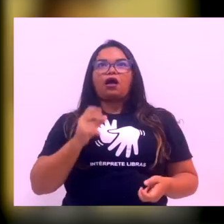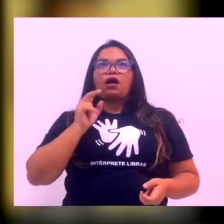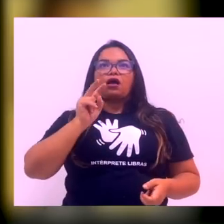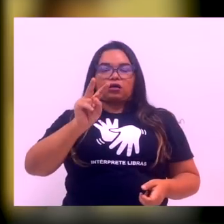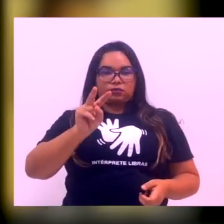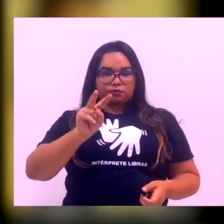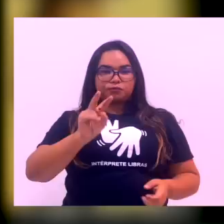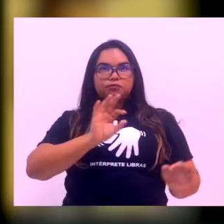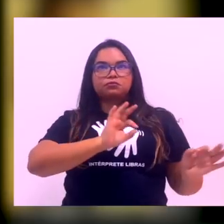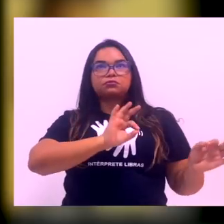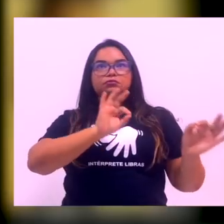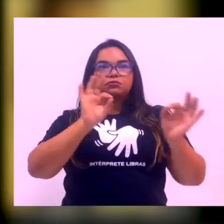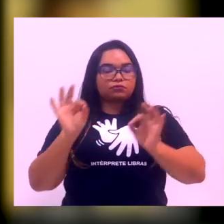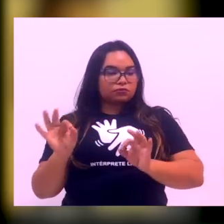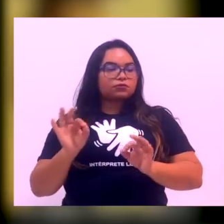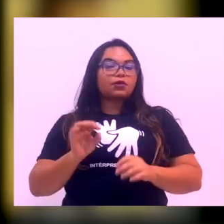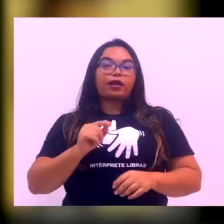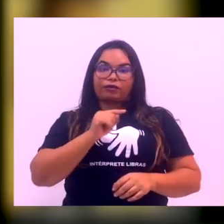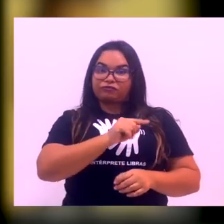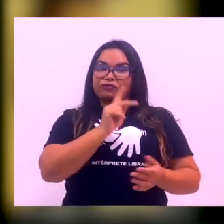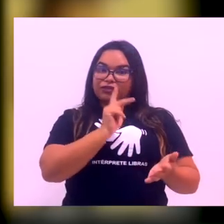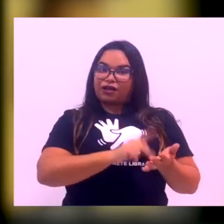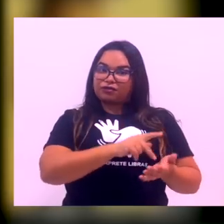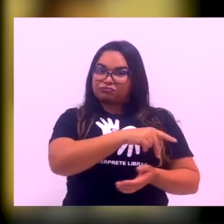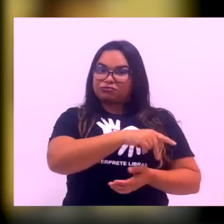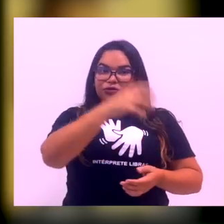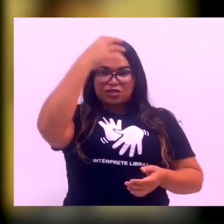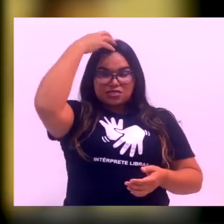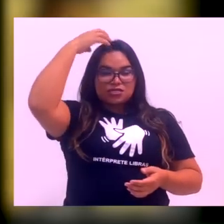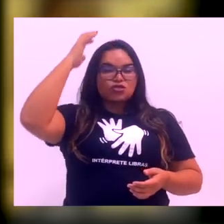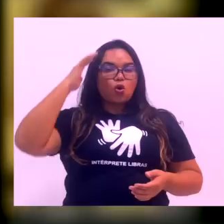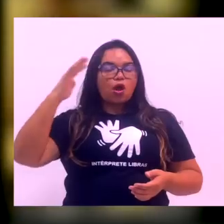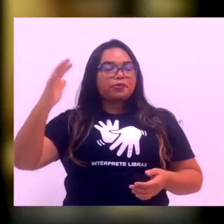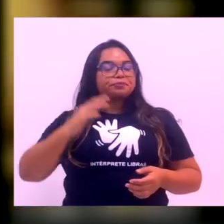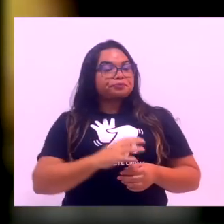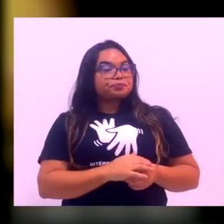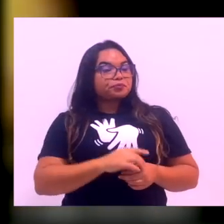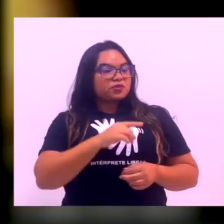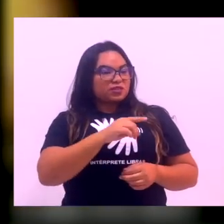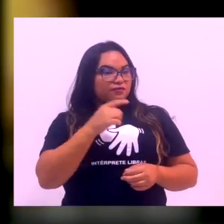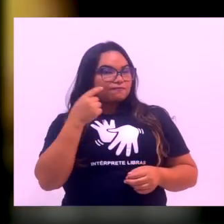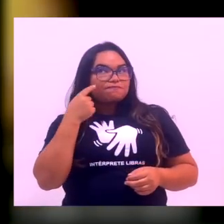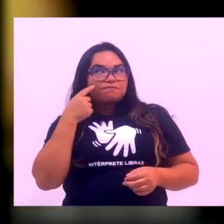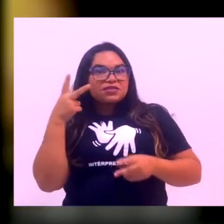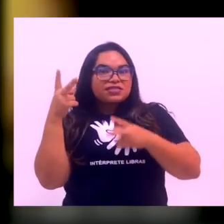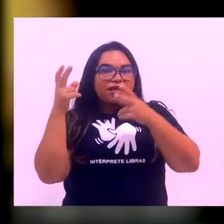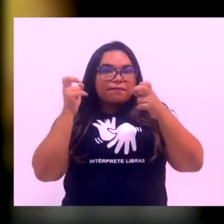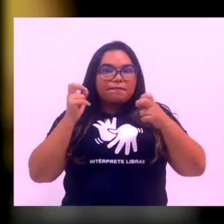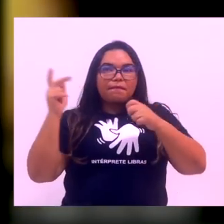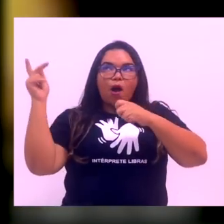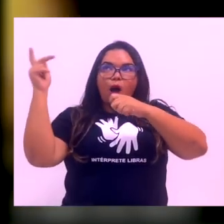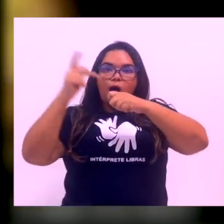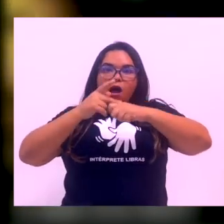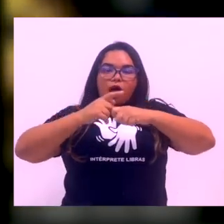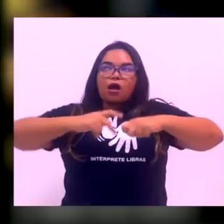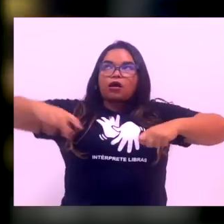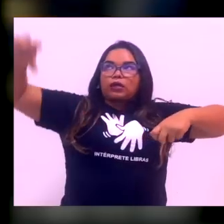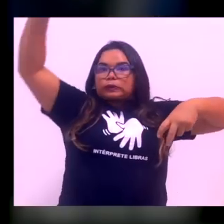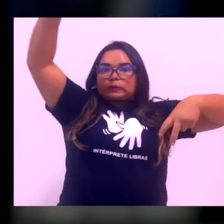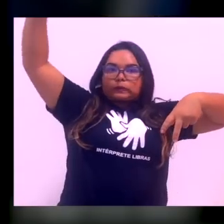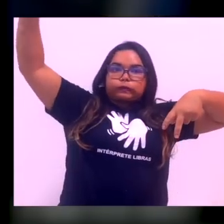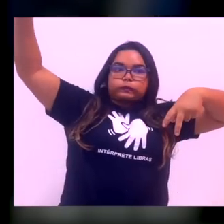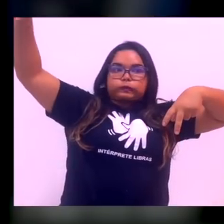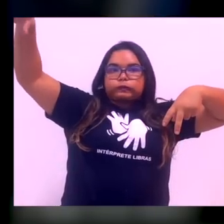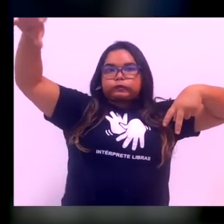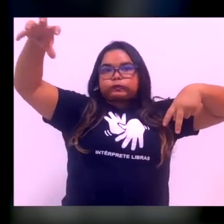grande estátua, uma enorme estátua, uma estátua maravilhosa em aparência. Era isso que ele estava sonhando.